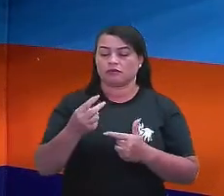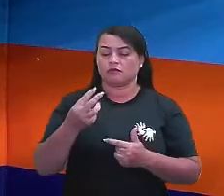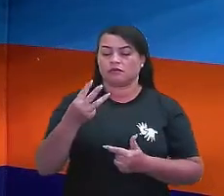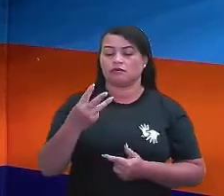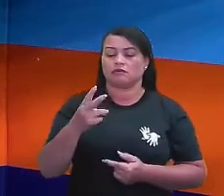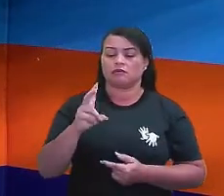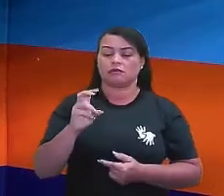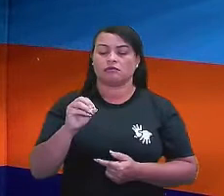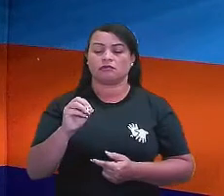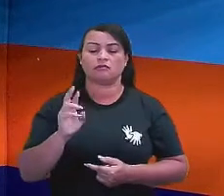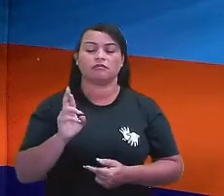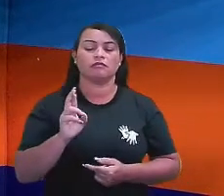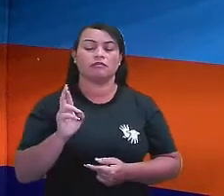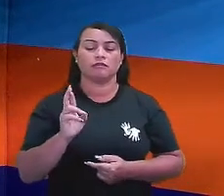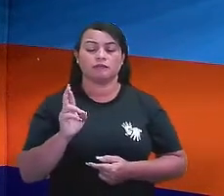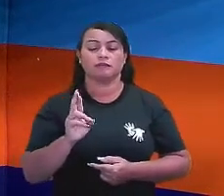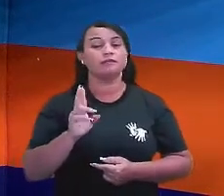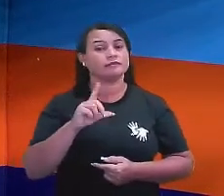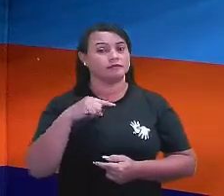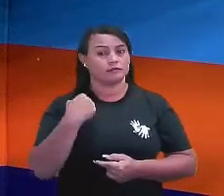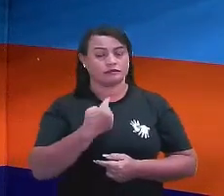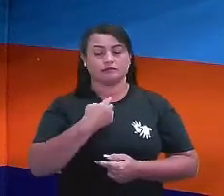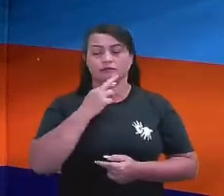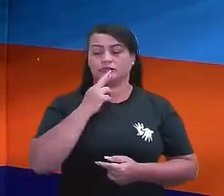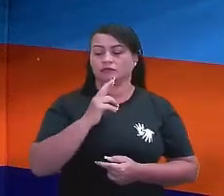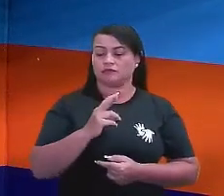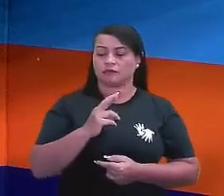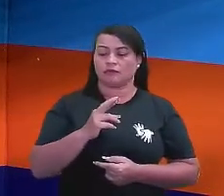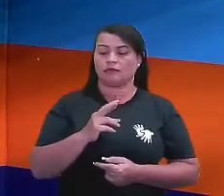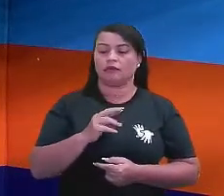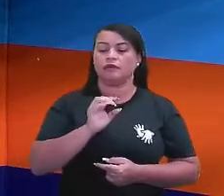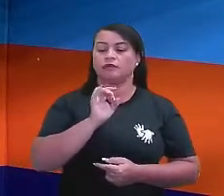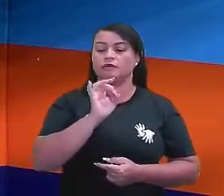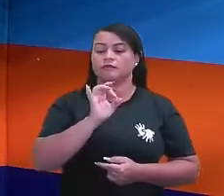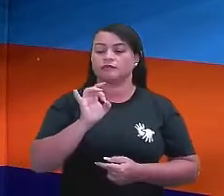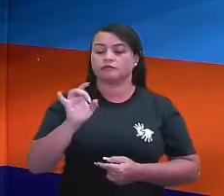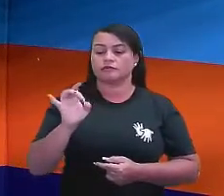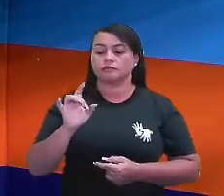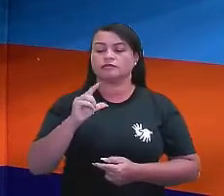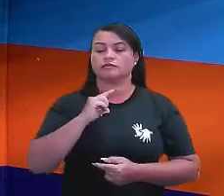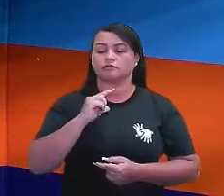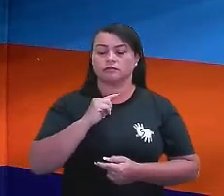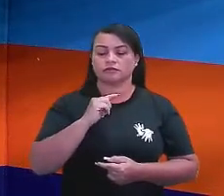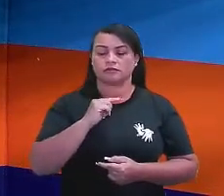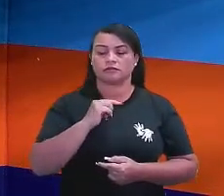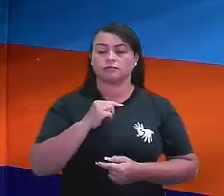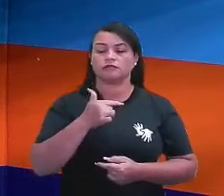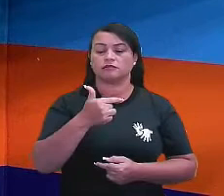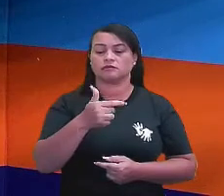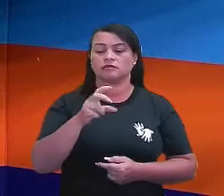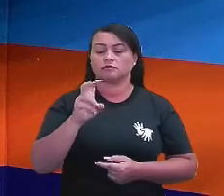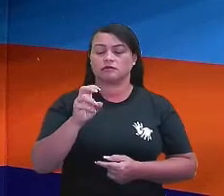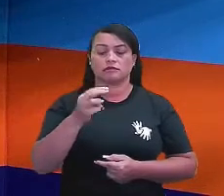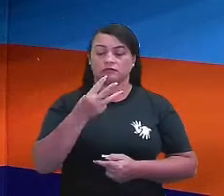R$ 350, gente, tá certo? Que é a nossa resposta. Que cada parcela terá o valor de